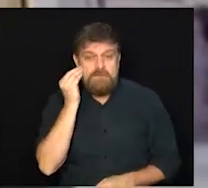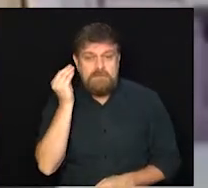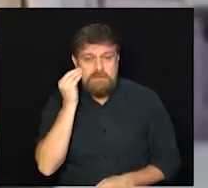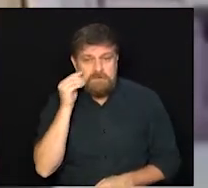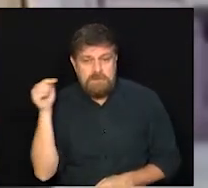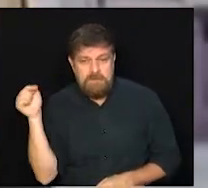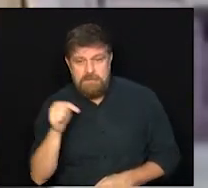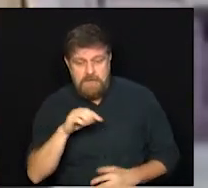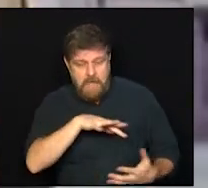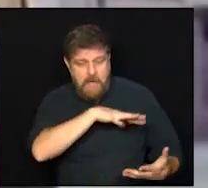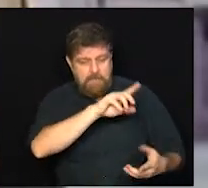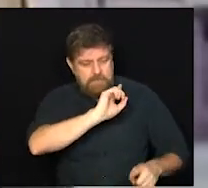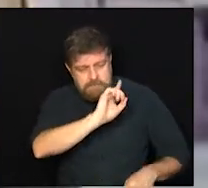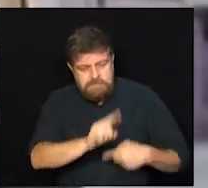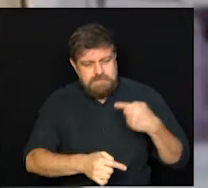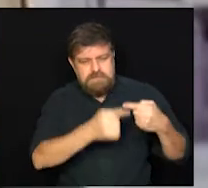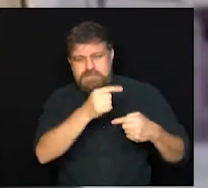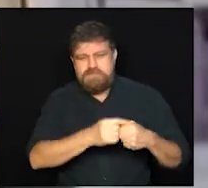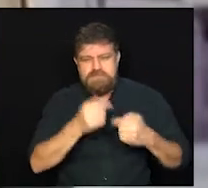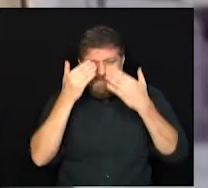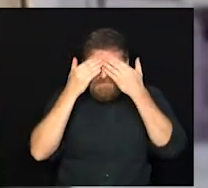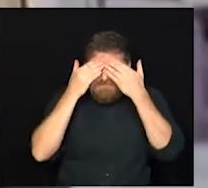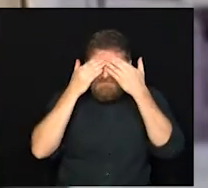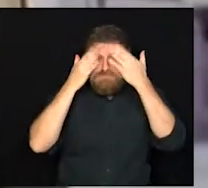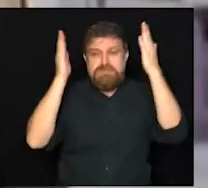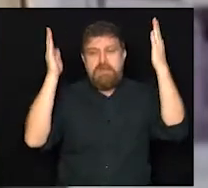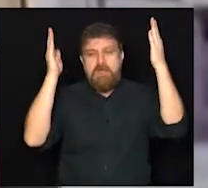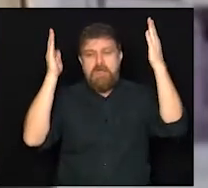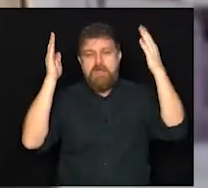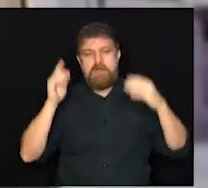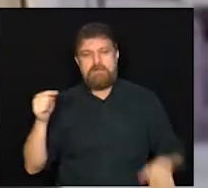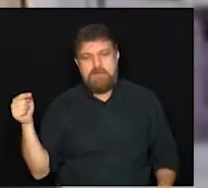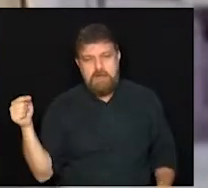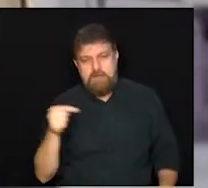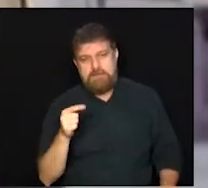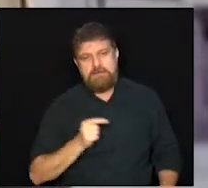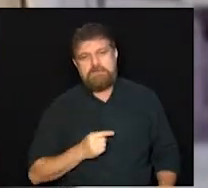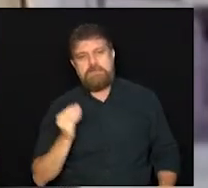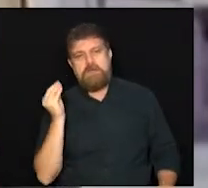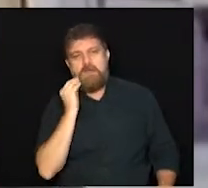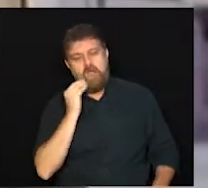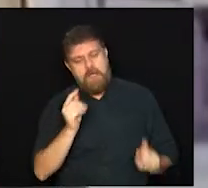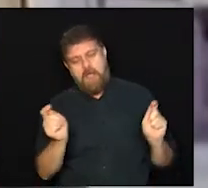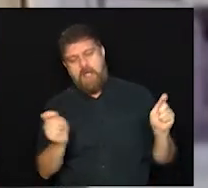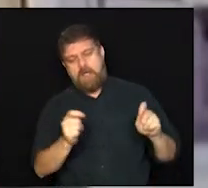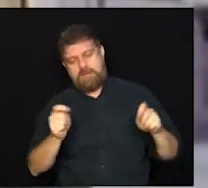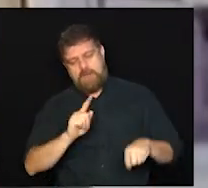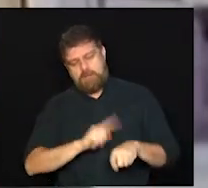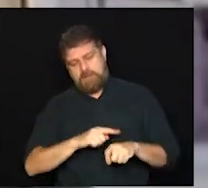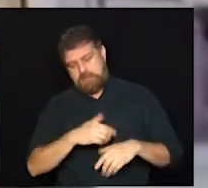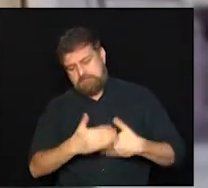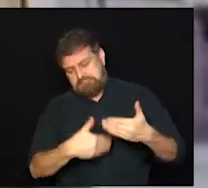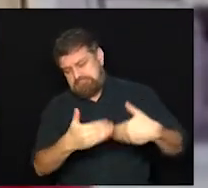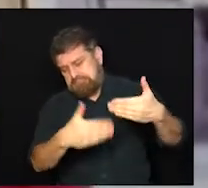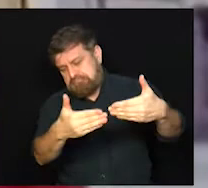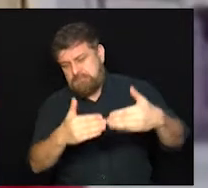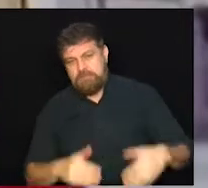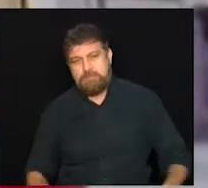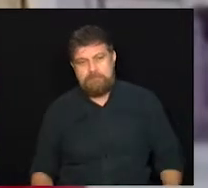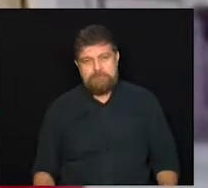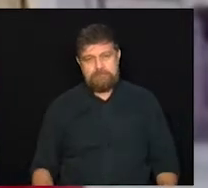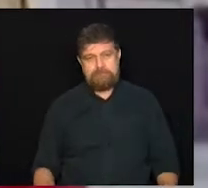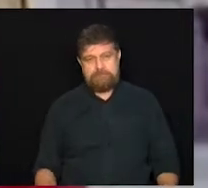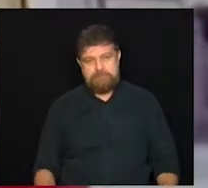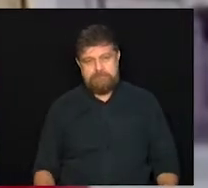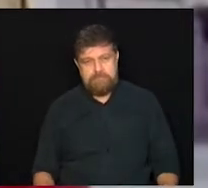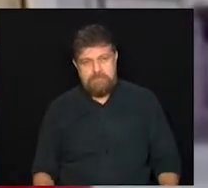o mundo com diferentes olhares, diferentes cores, maior é a sua chance ao longo do tempo. Então, isso